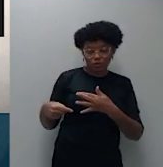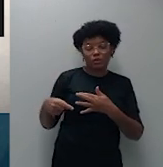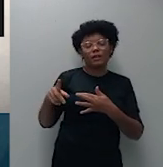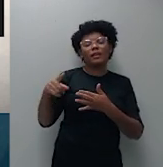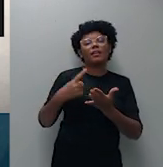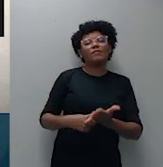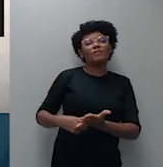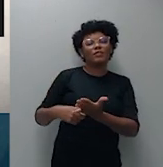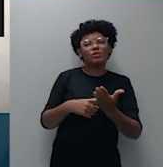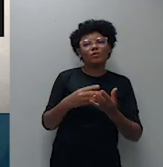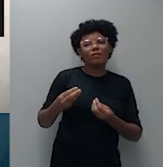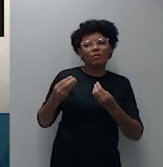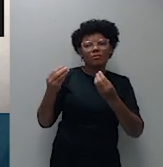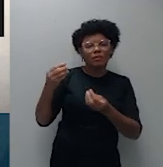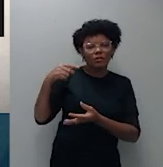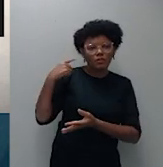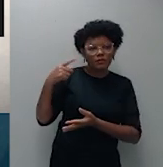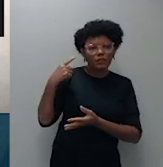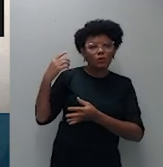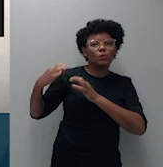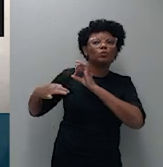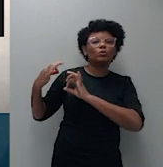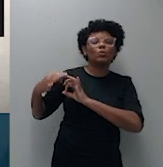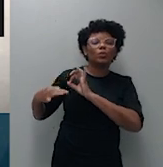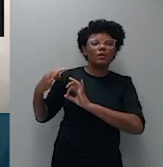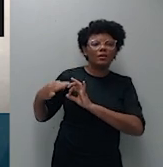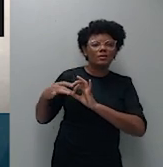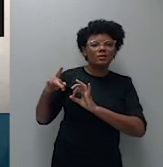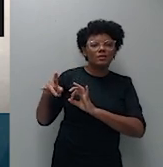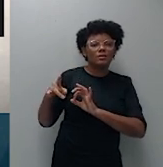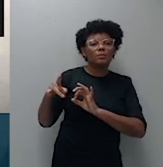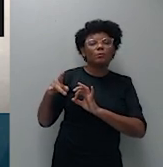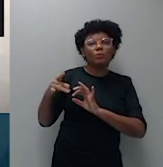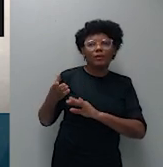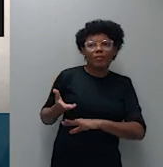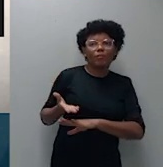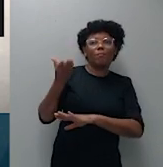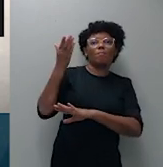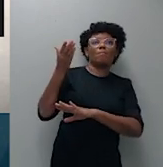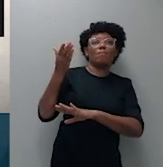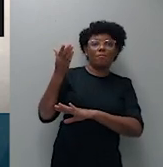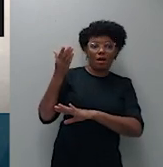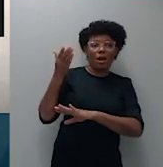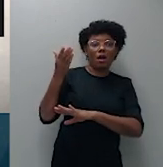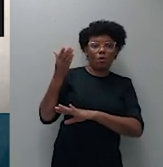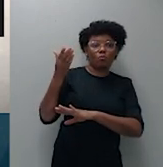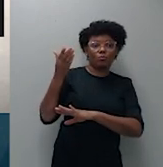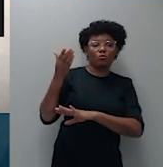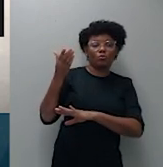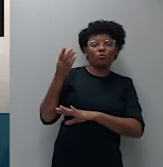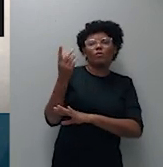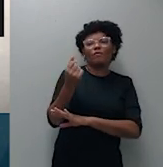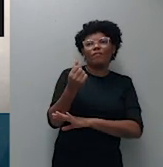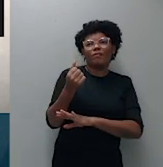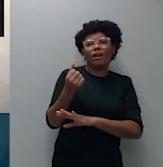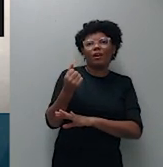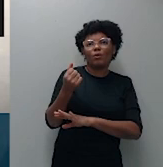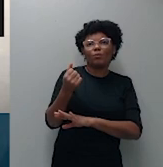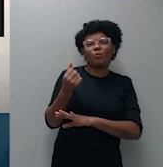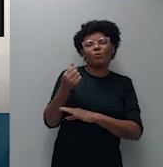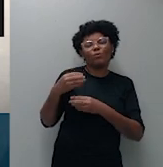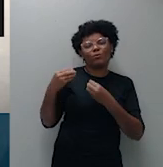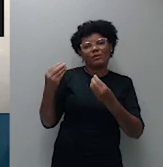origem horários o juiz o elevado valor dos